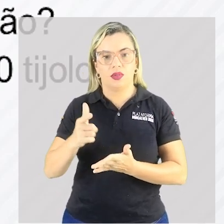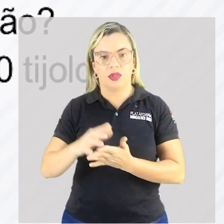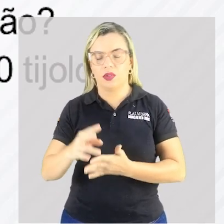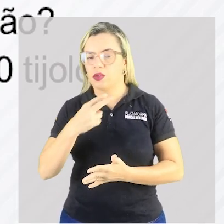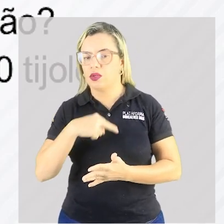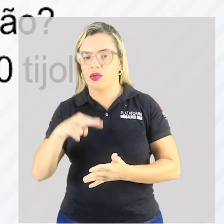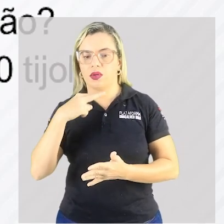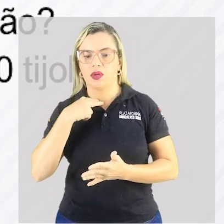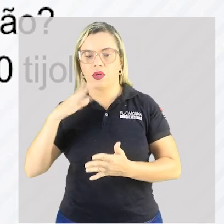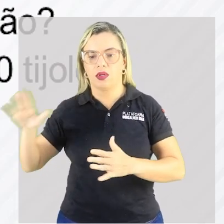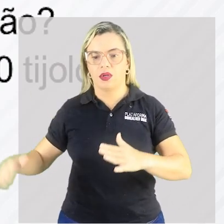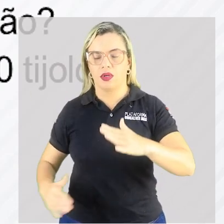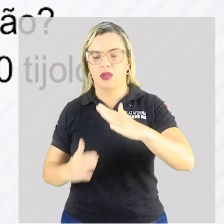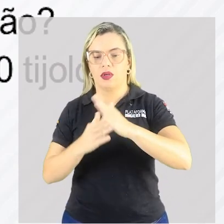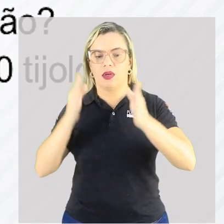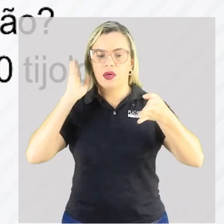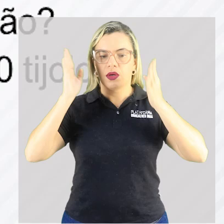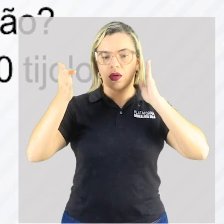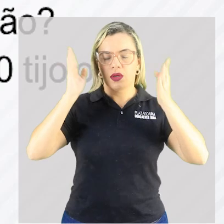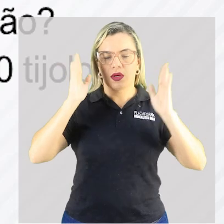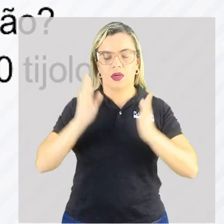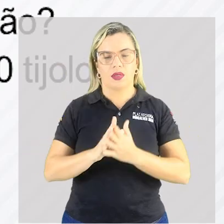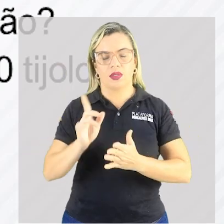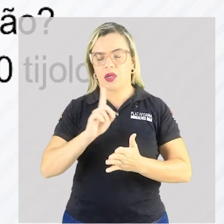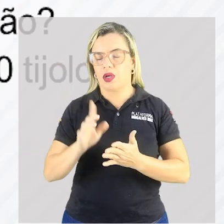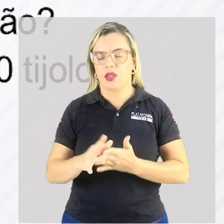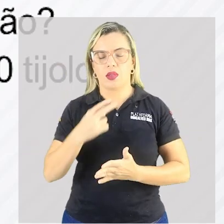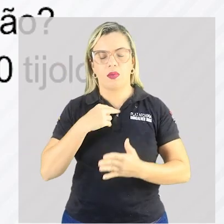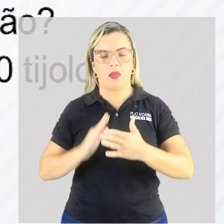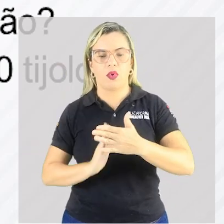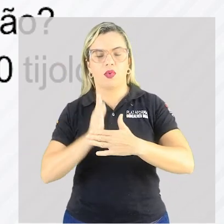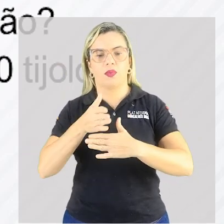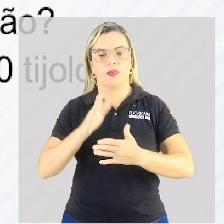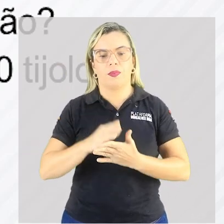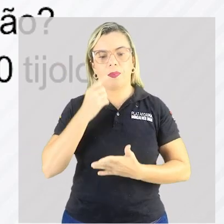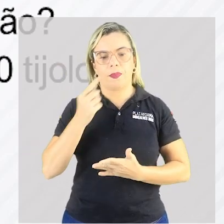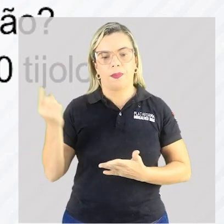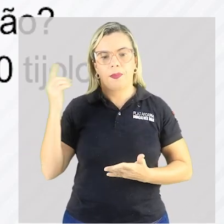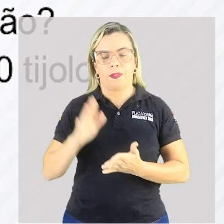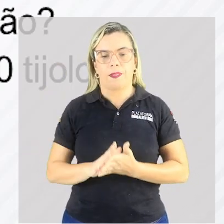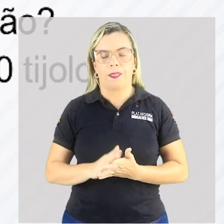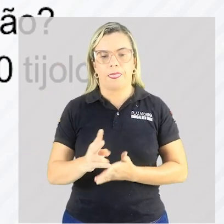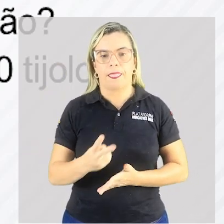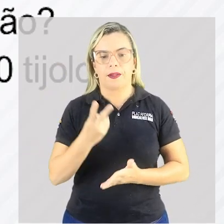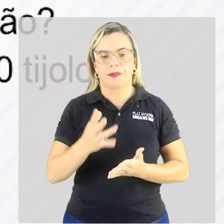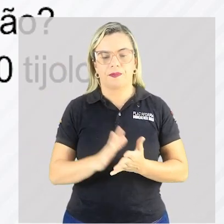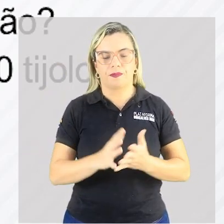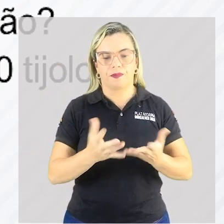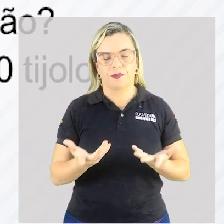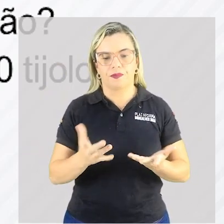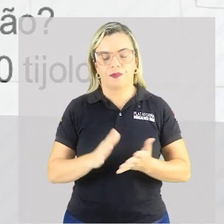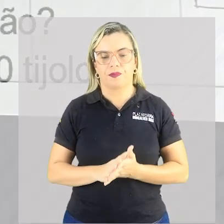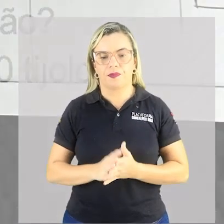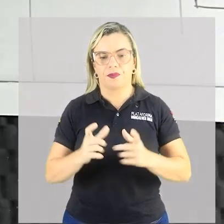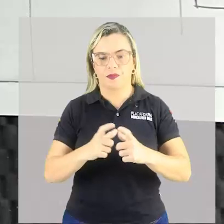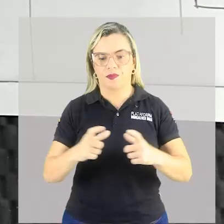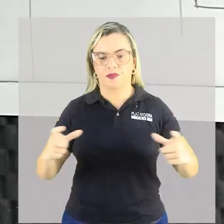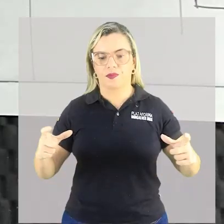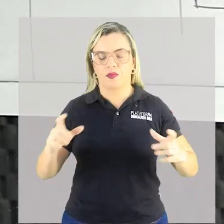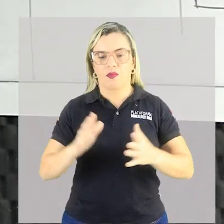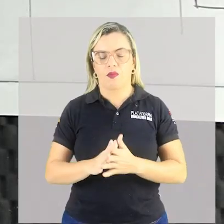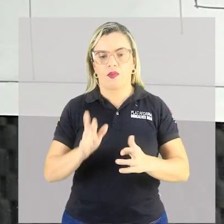de caminhão? Pessoal, vem aqui comigo, tá? Quais são as duas grandezas envolvidas aí nesse